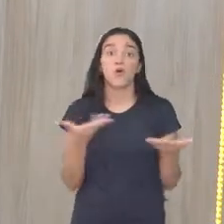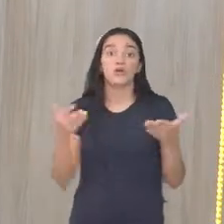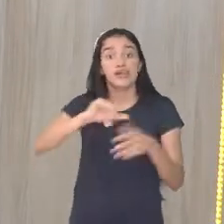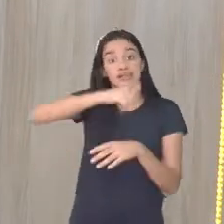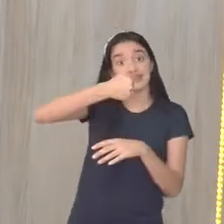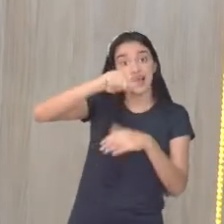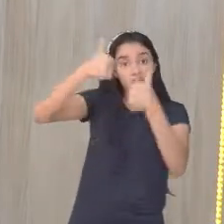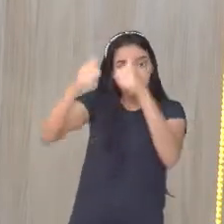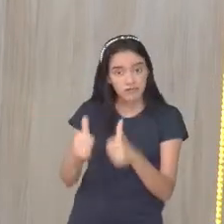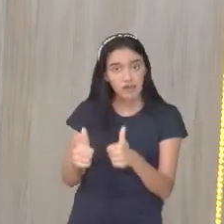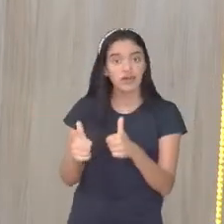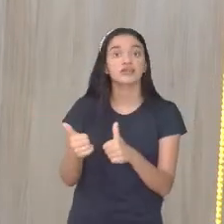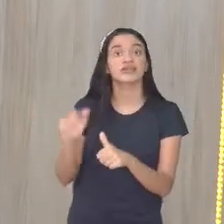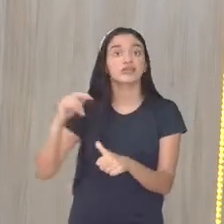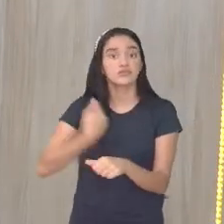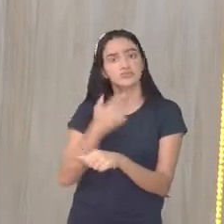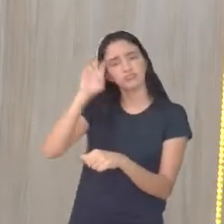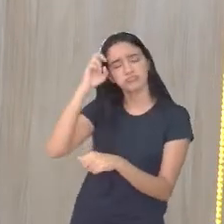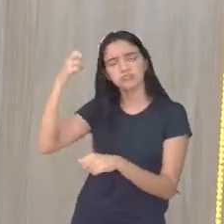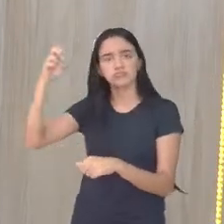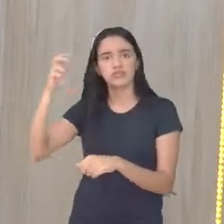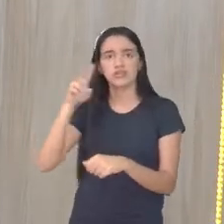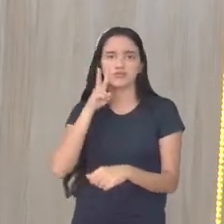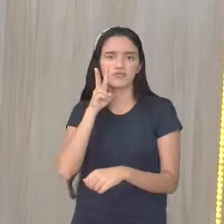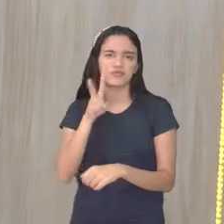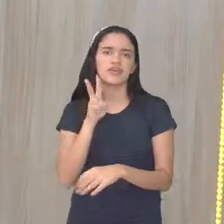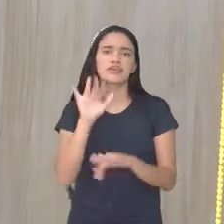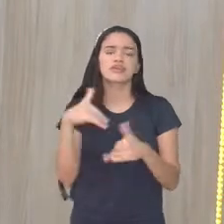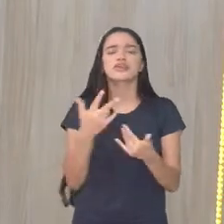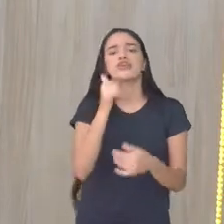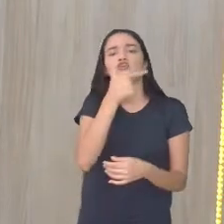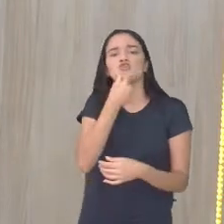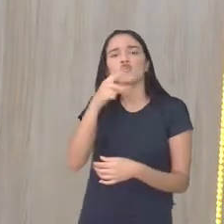autoconhecimento, de experiências, experimentações.